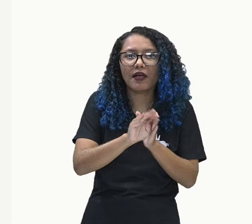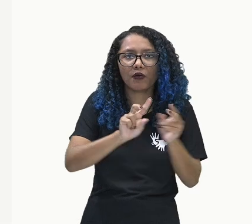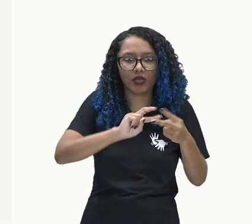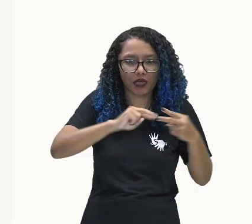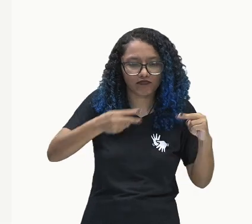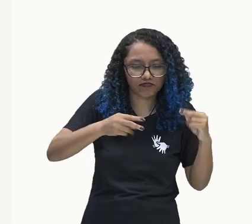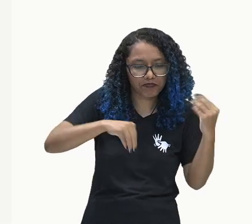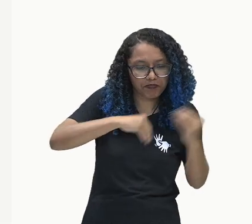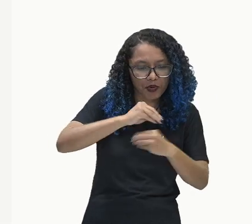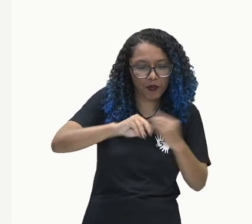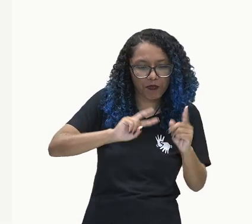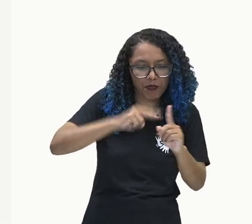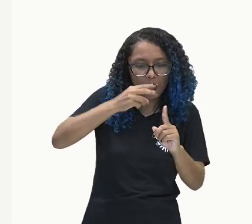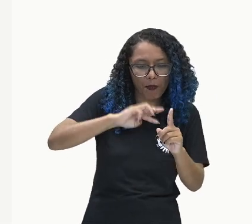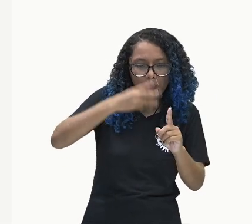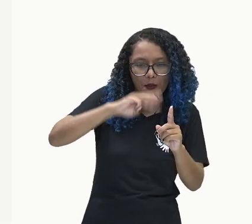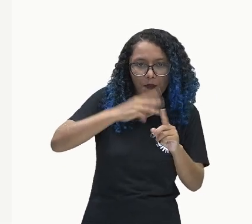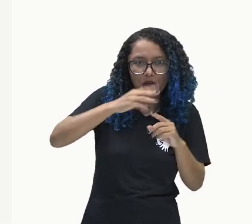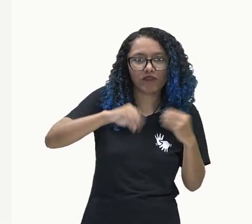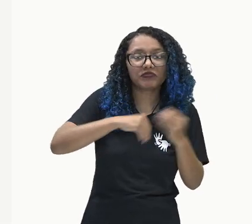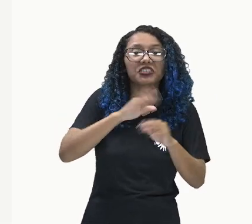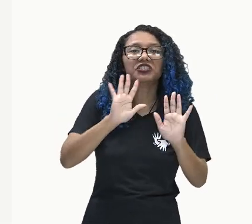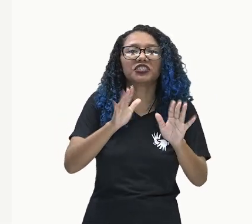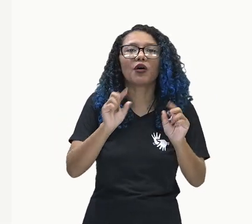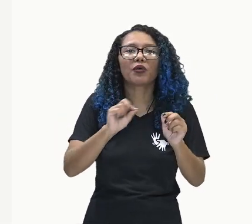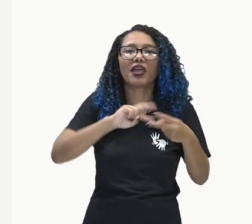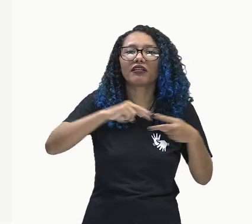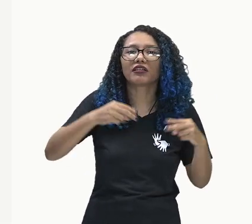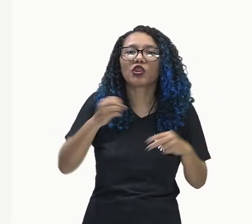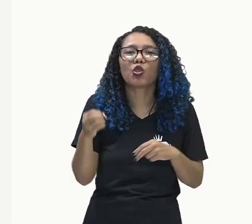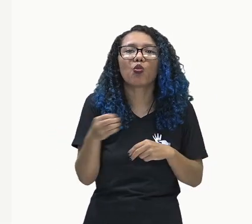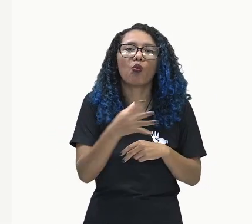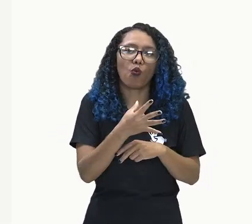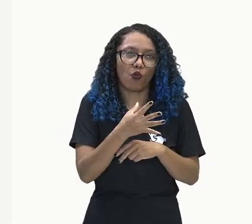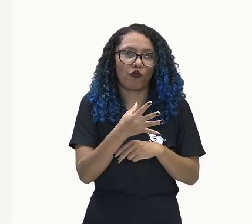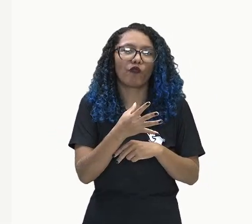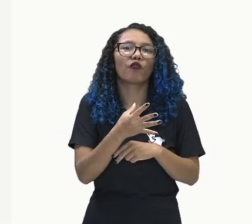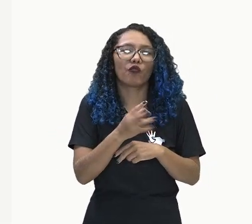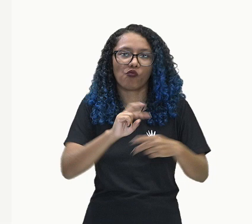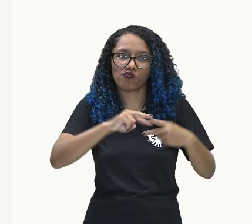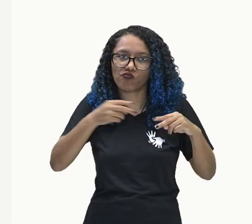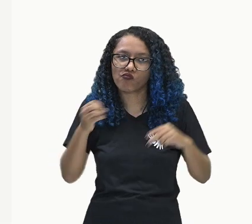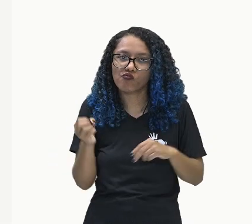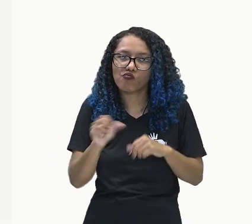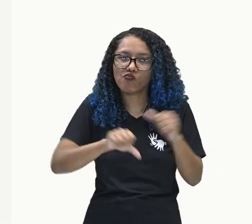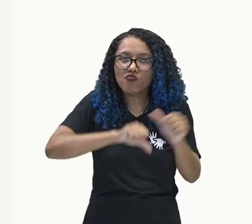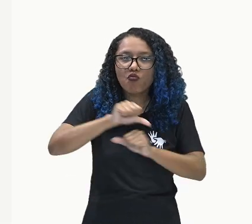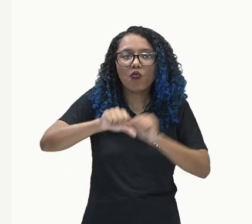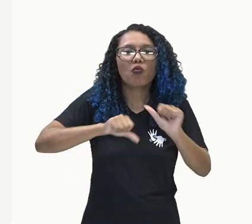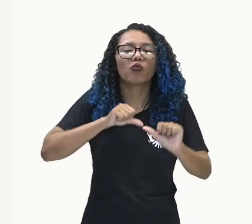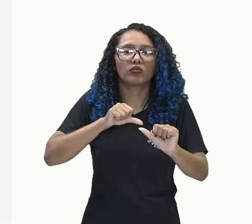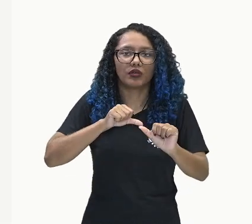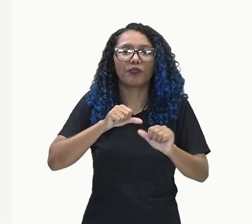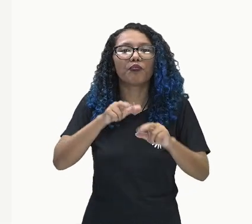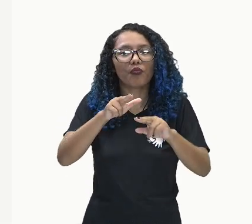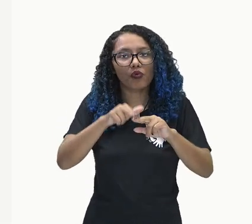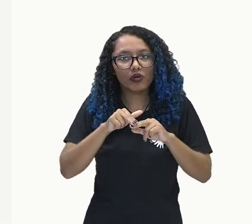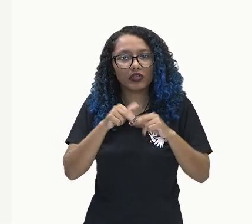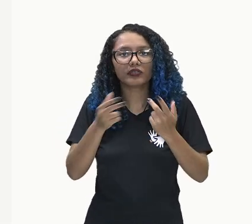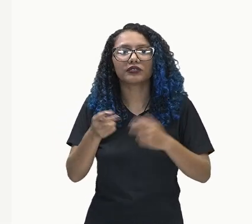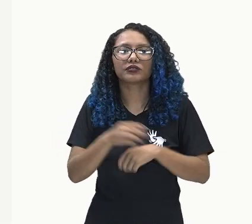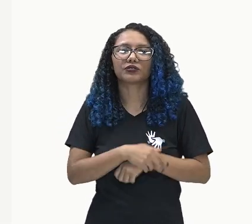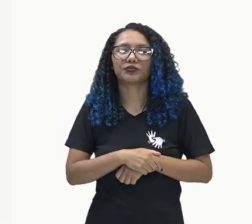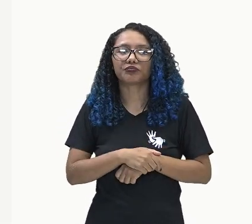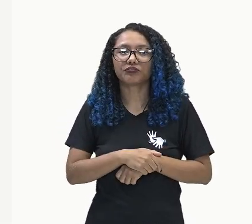se multiplicar já com esse DNA modificado, e daí vem o termo tecnologia